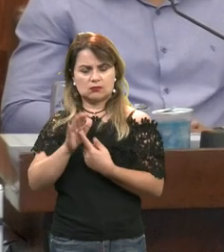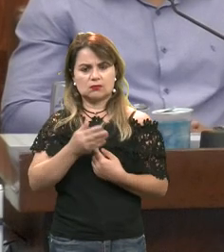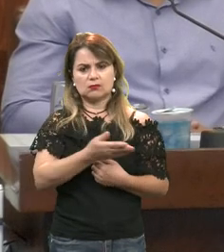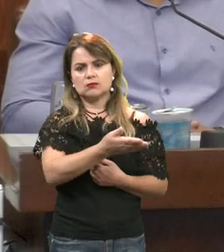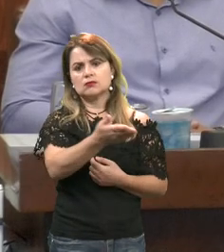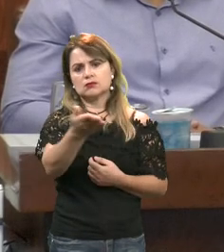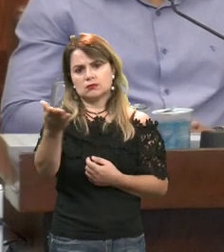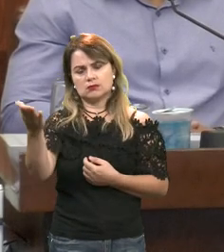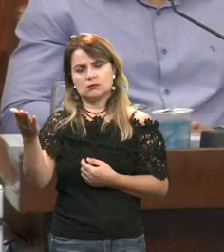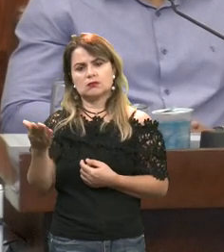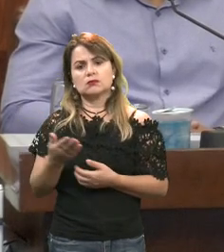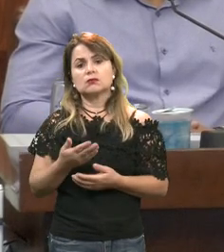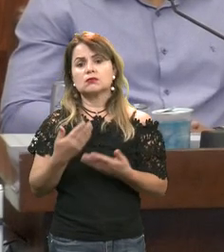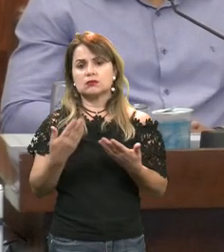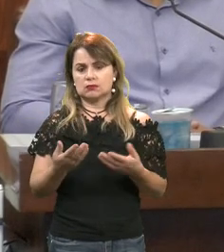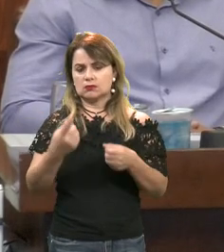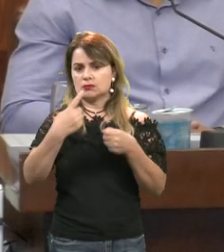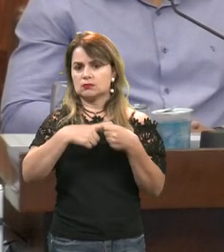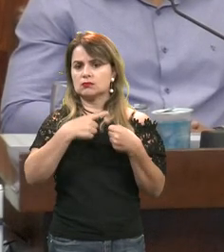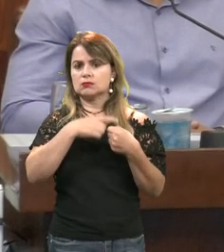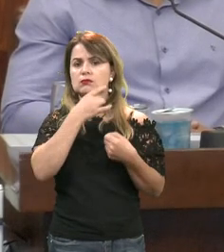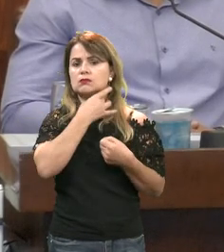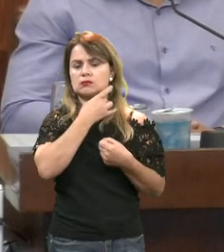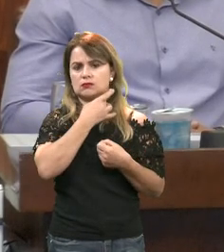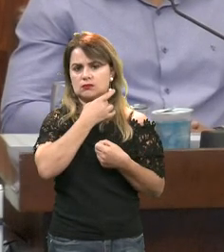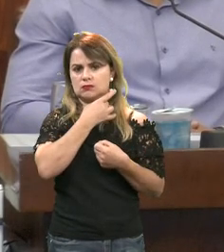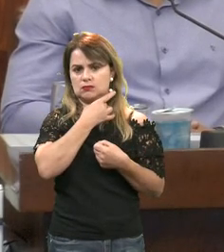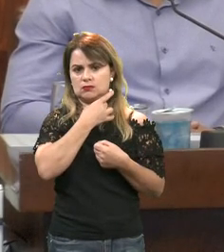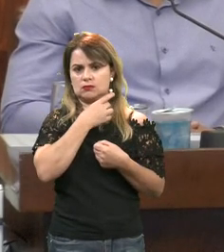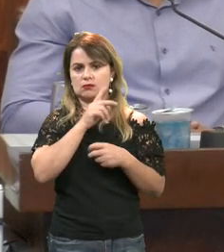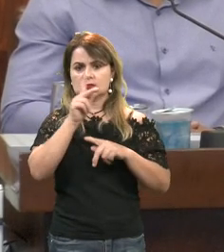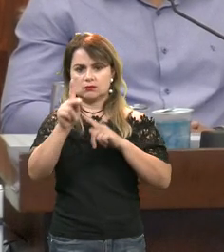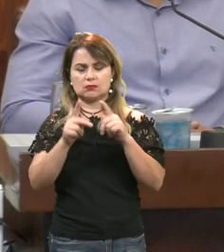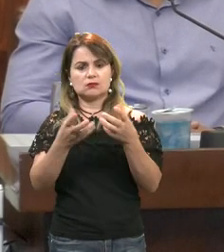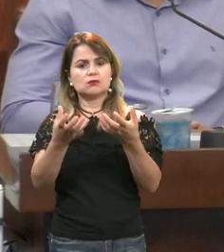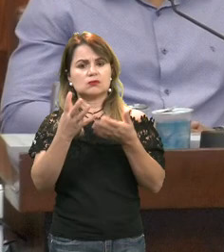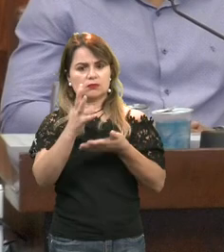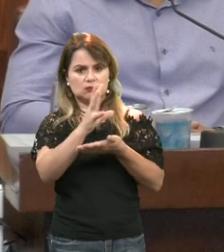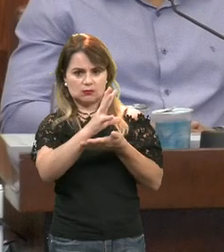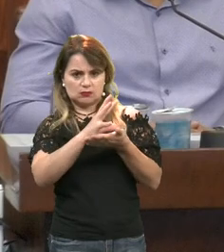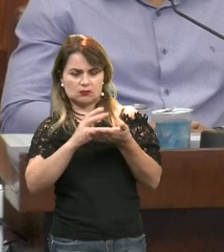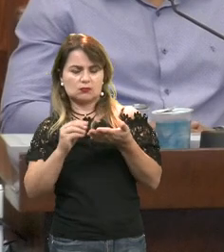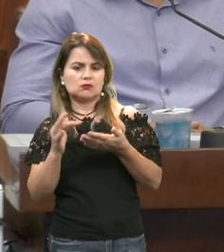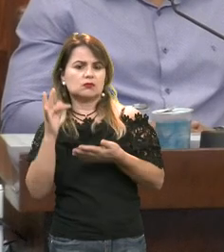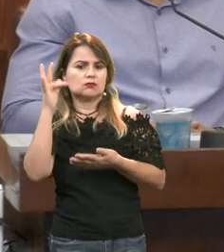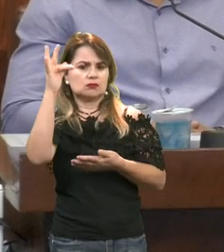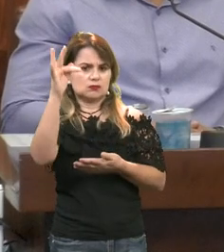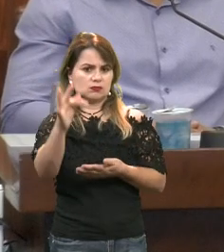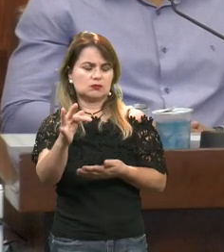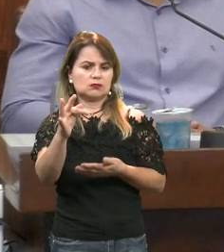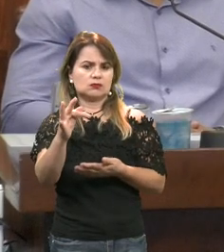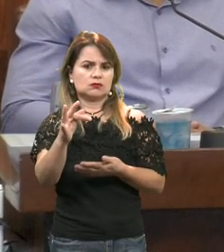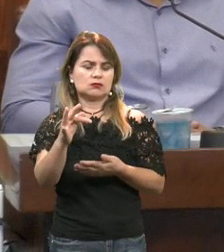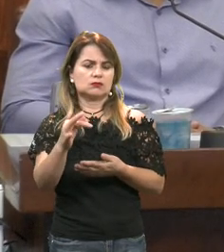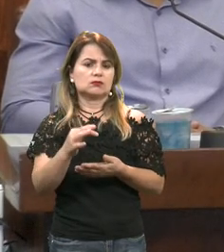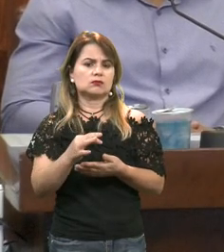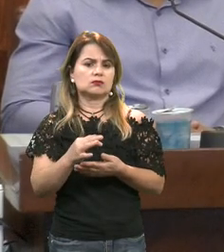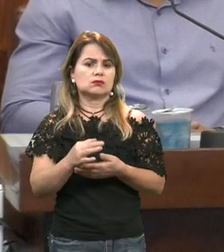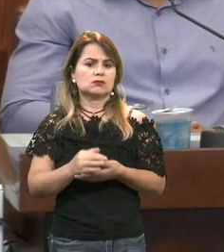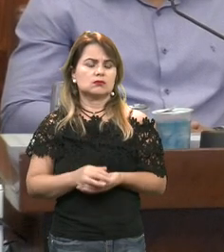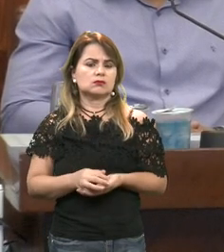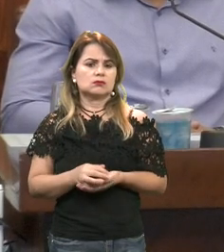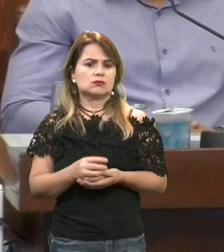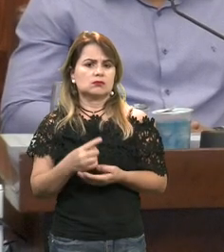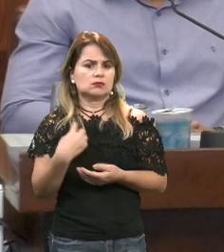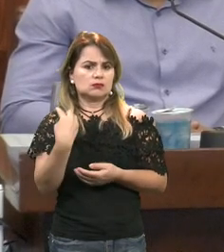Que Marília será exemplo, como vocês estão sendo exemplo para o nosso país, de